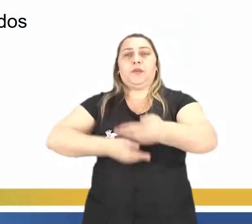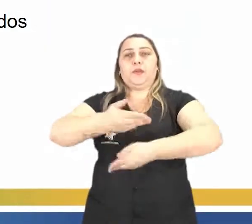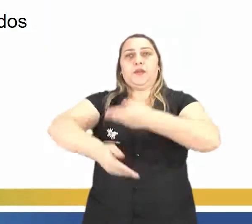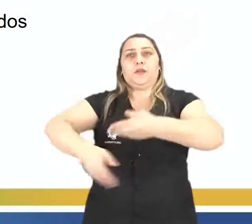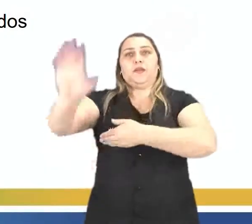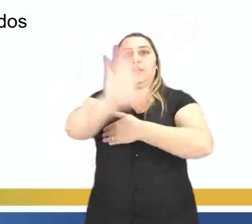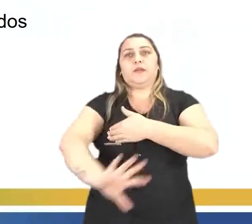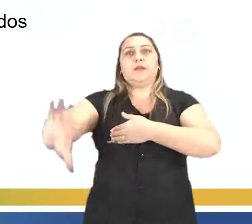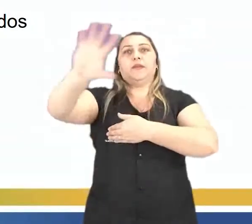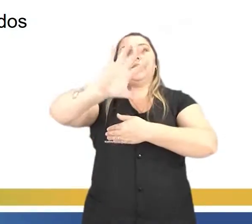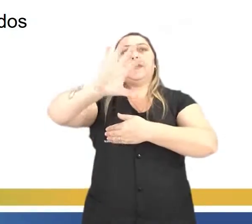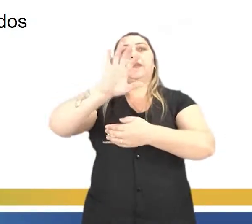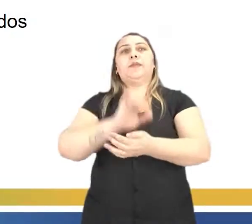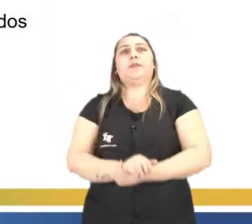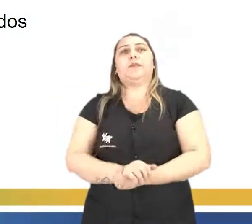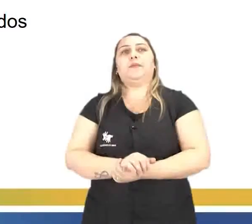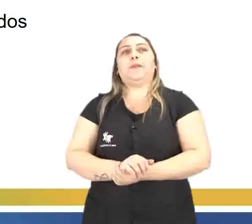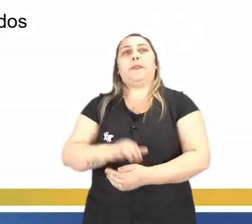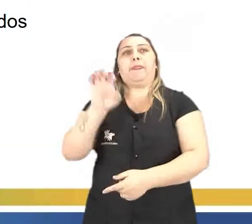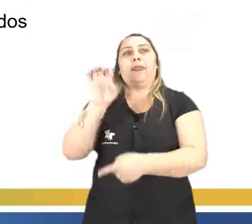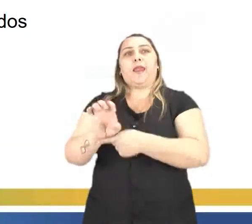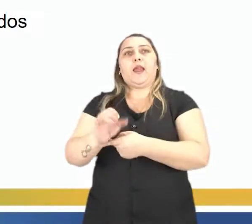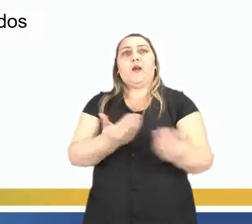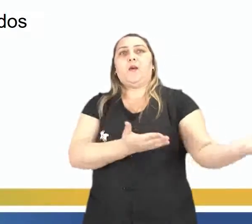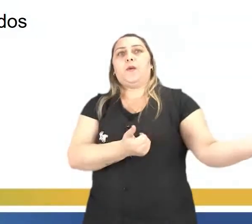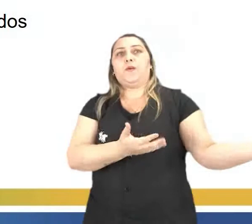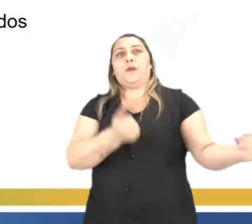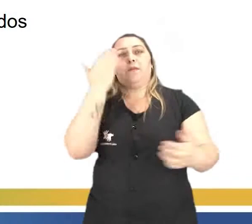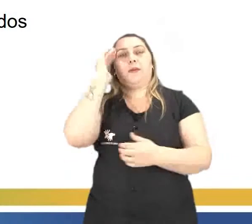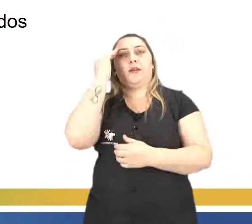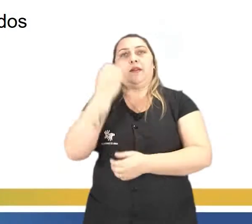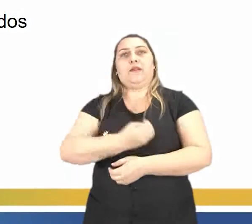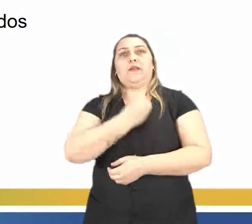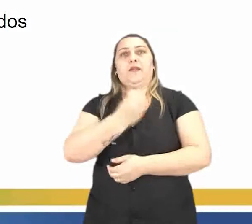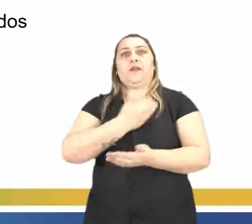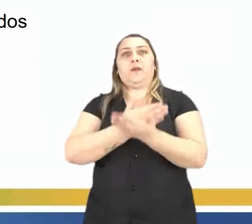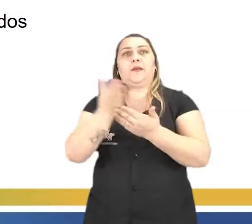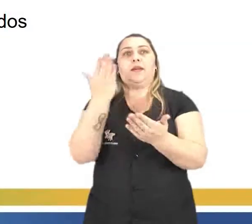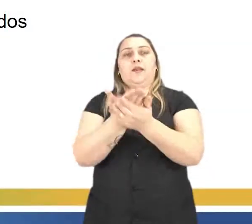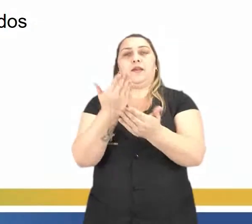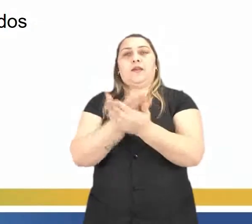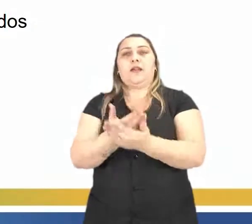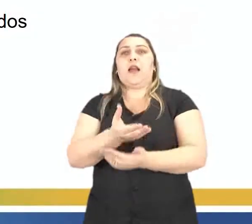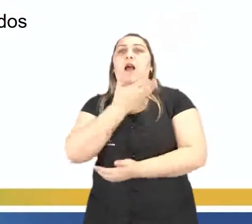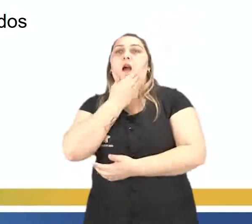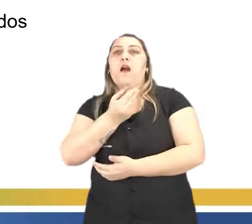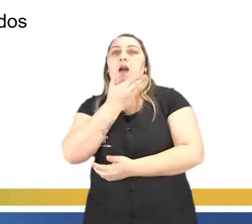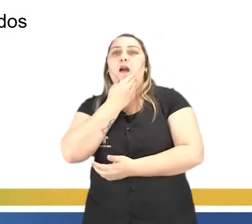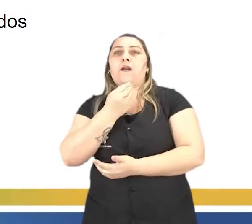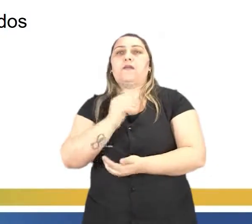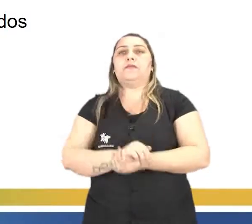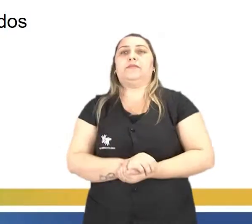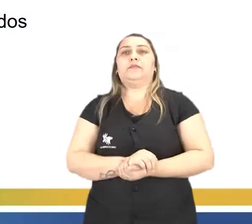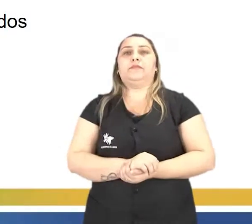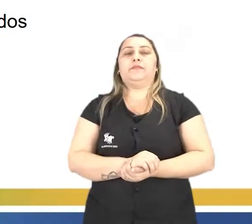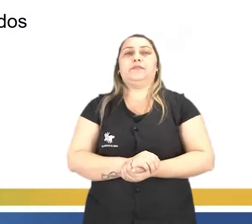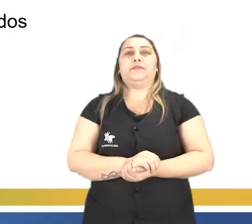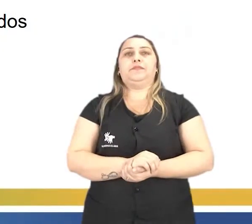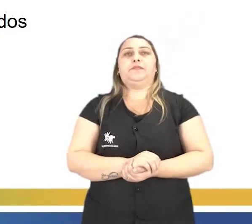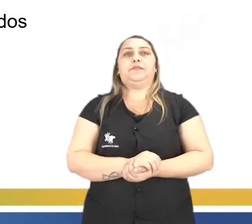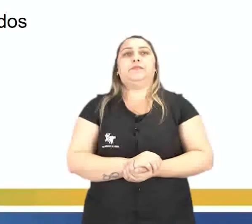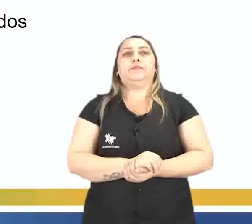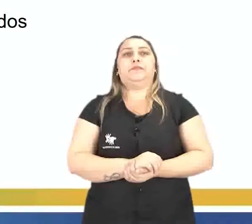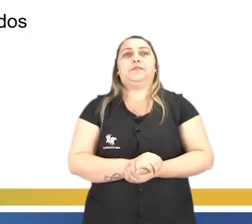as relações internacionais. Letra E, jovem, para entender a vida, começa por estudar o